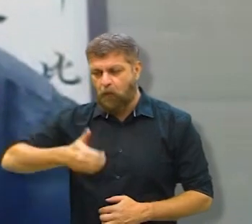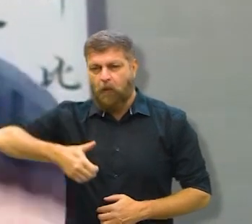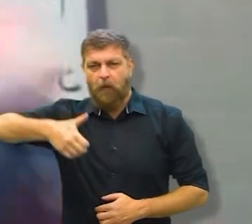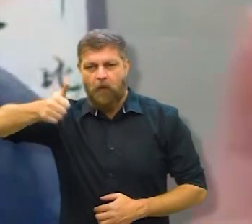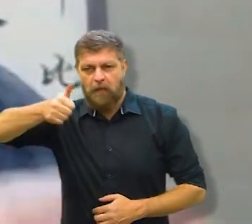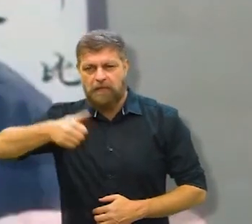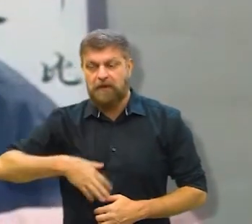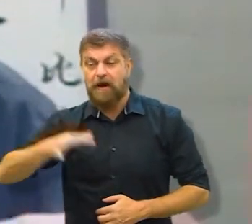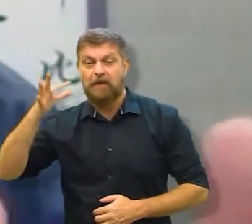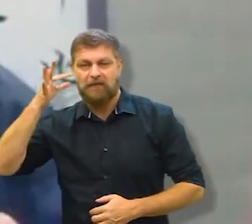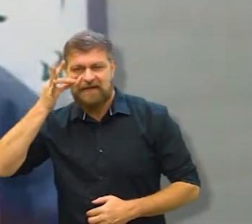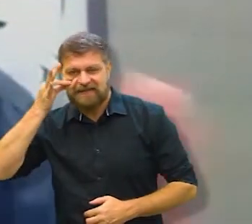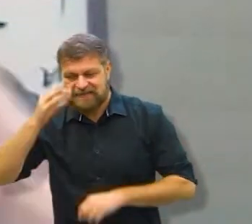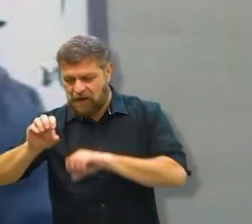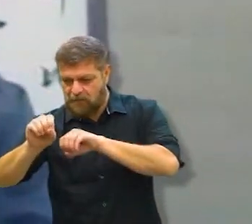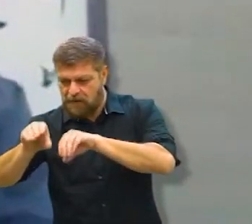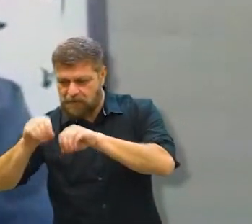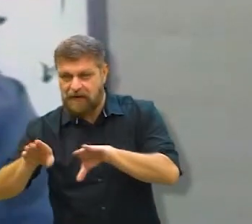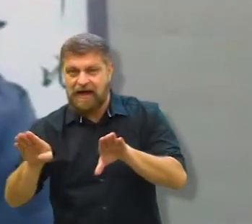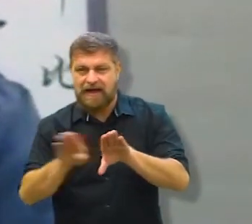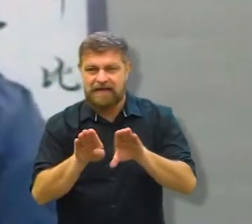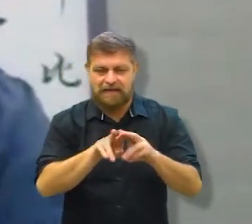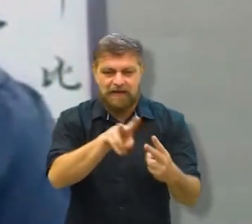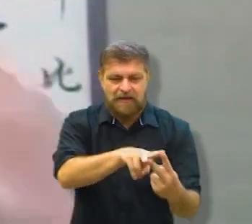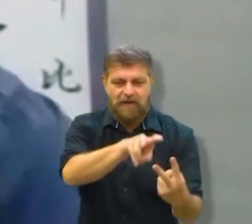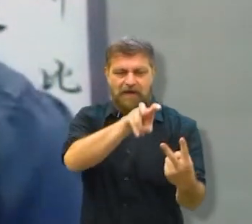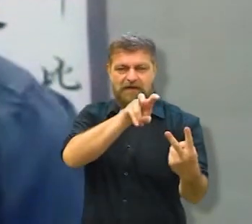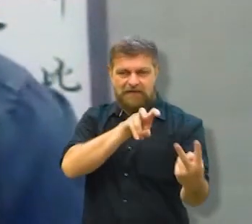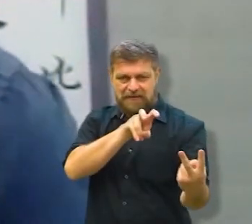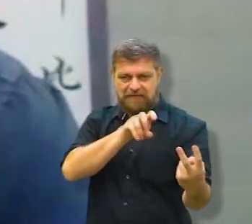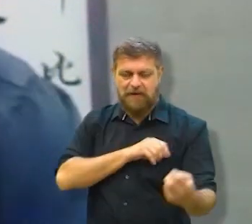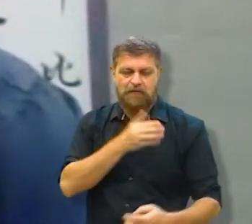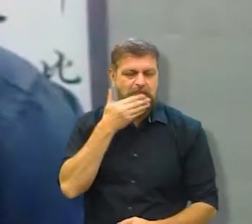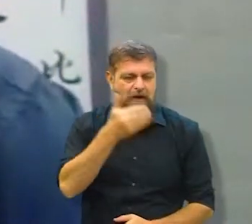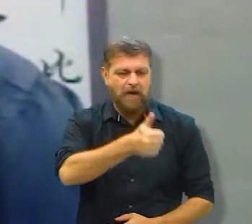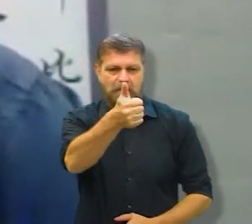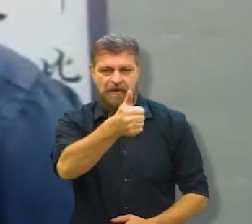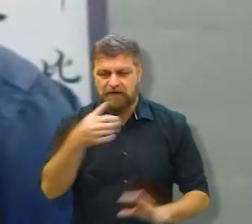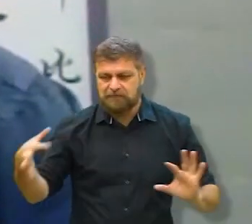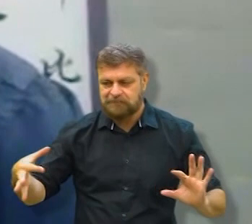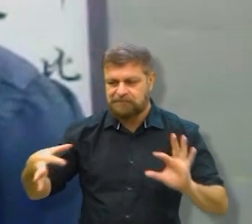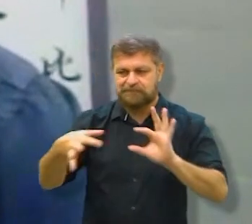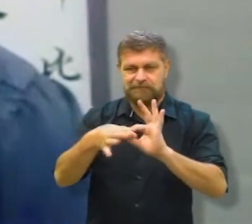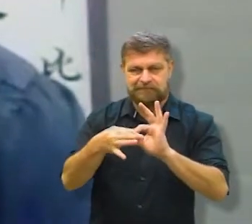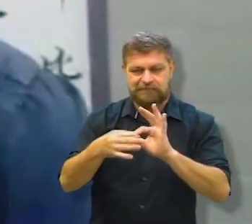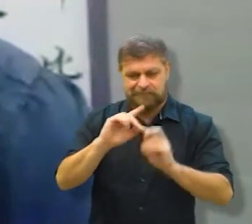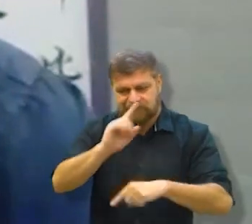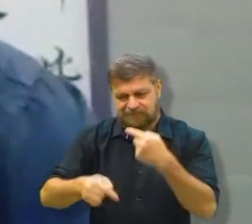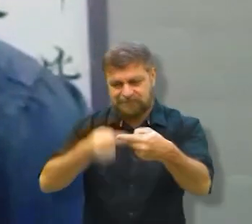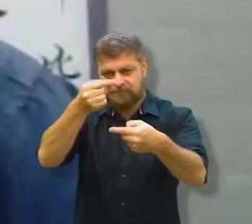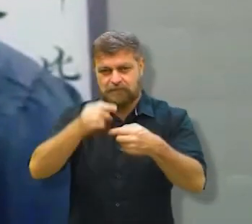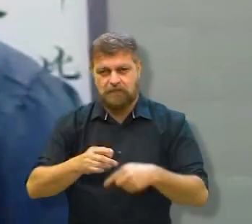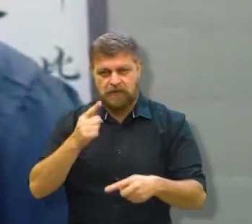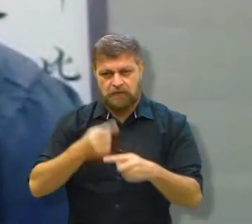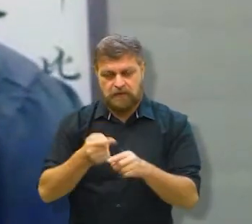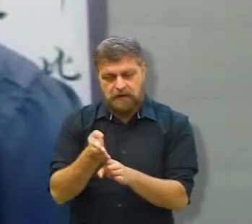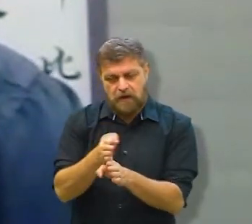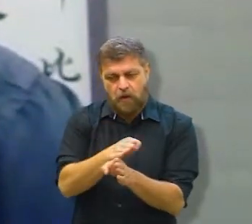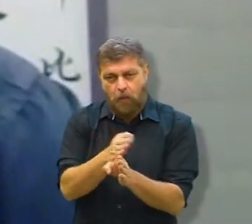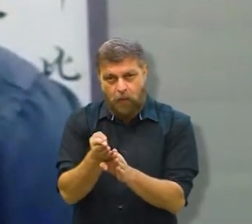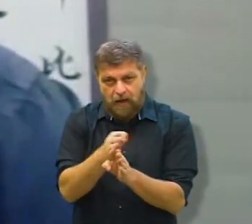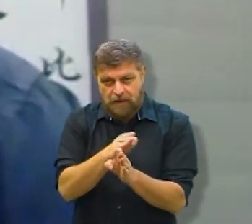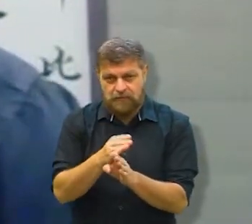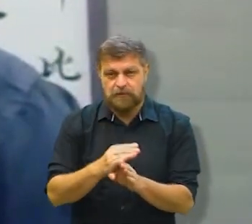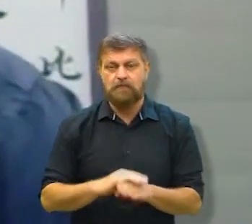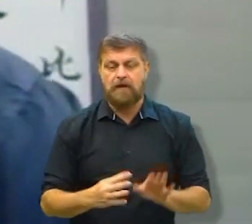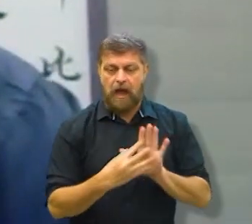nós temos o melhor do presencial e o melhor do virtual. Talvez esse tenha sido o principal ganho, porque o híbrido